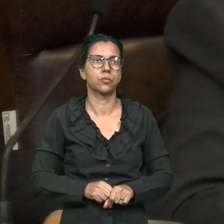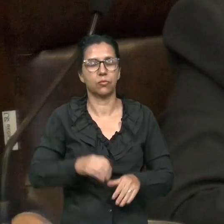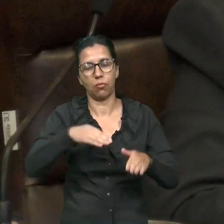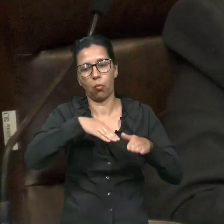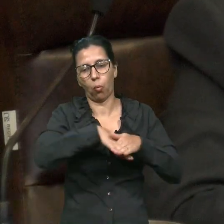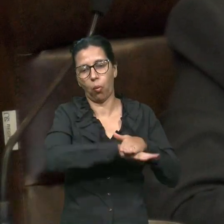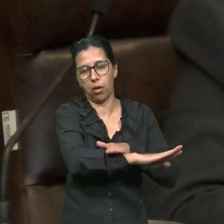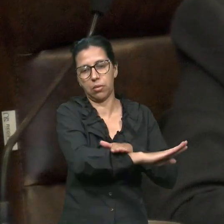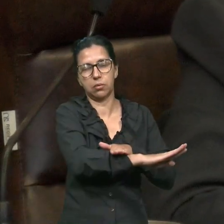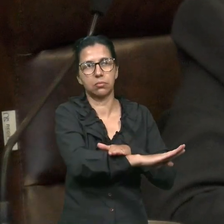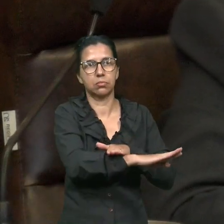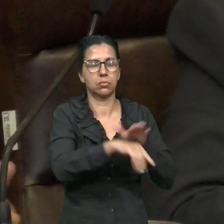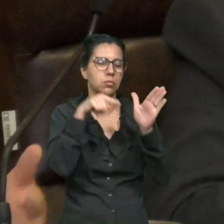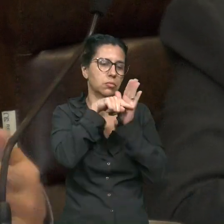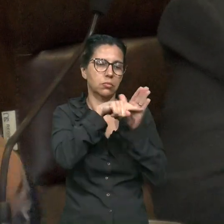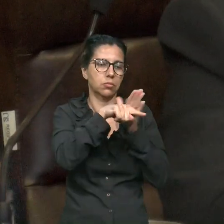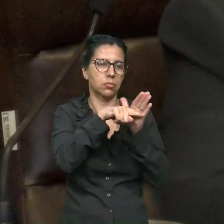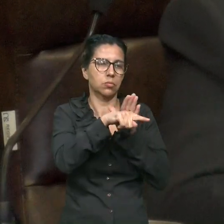arquivo.